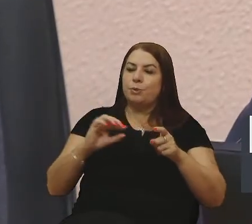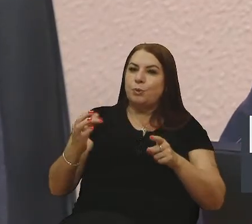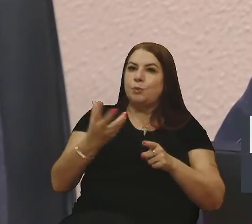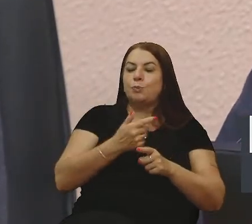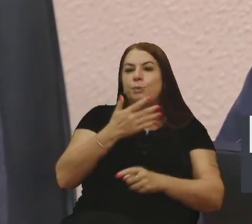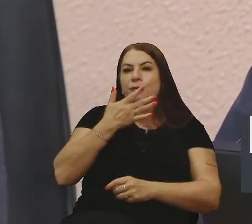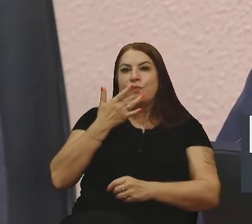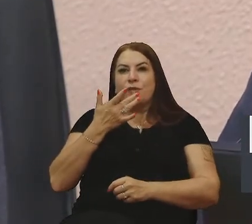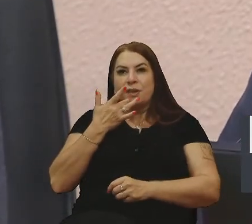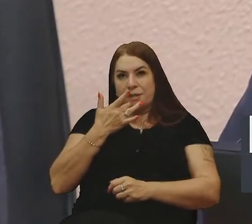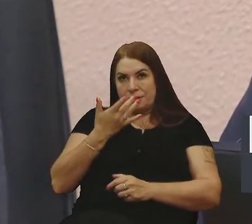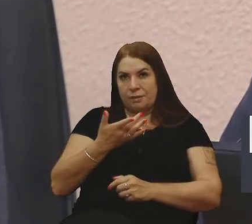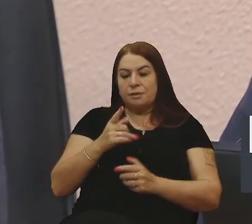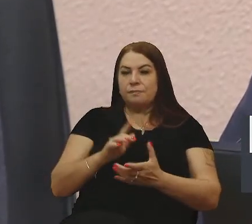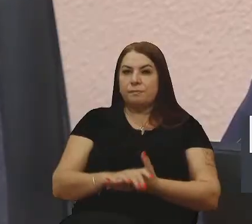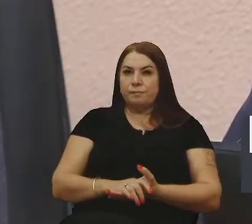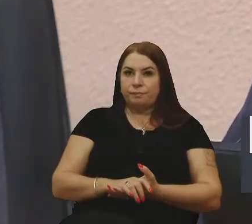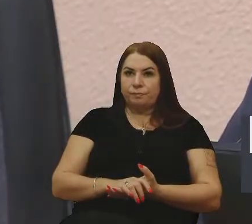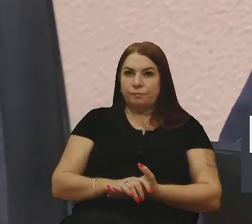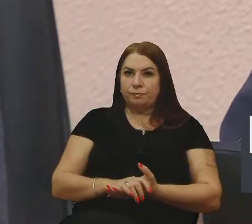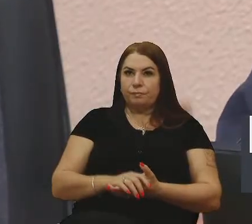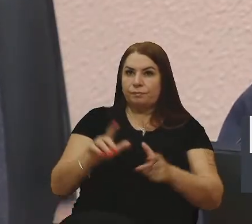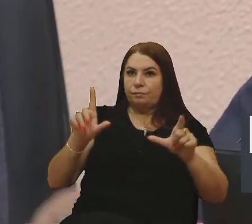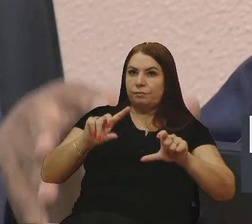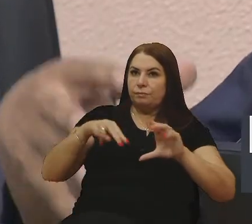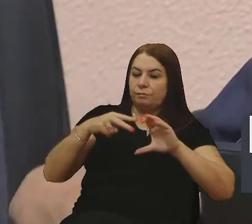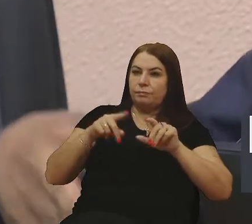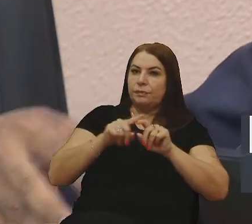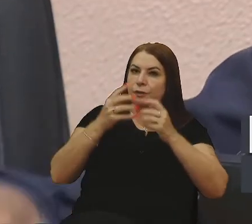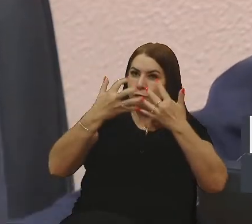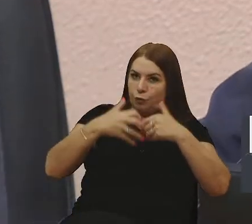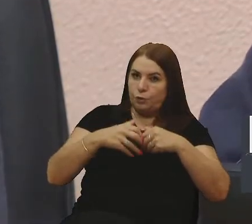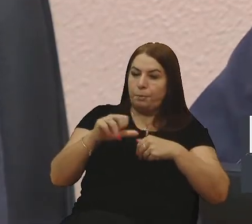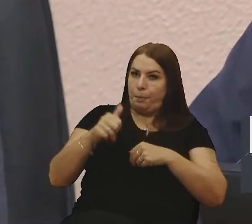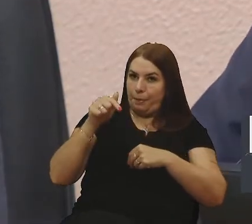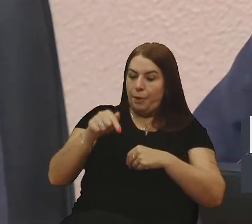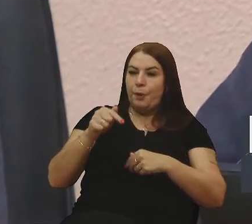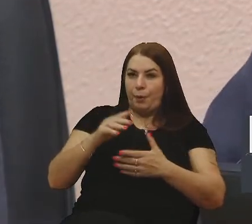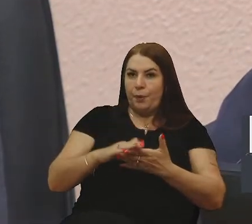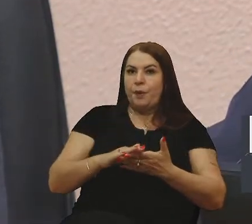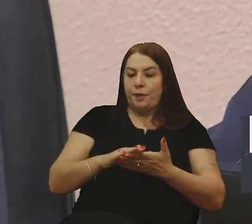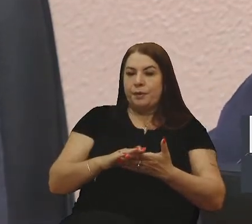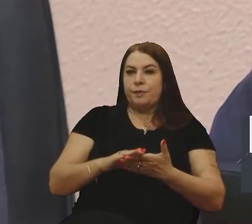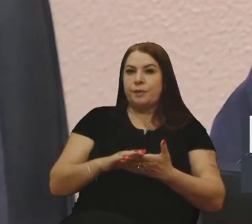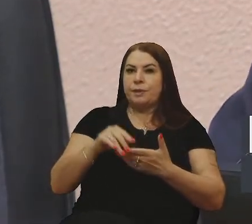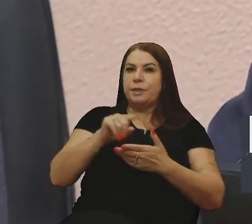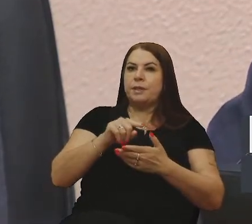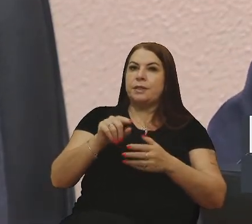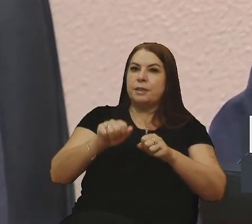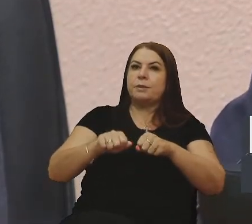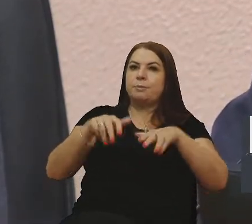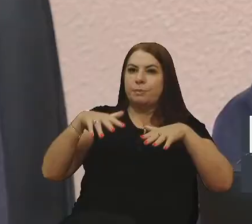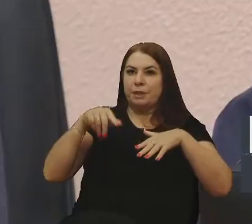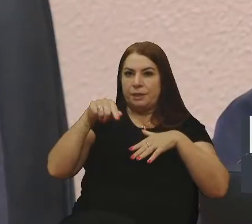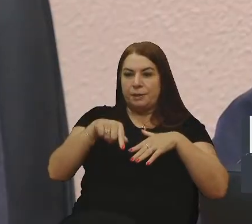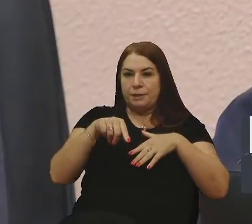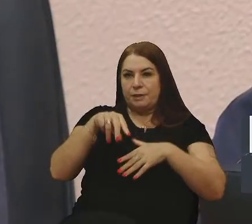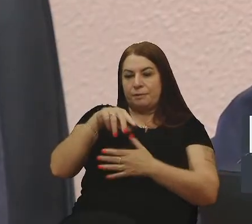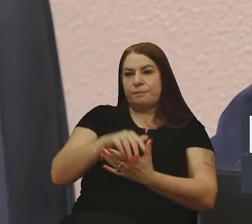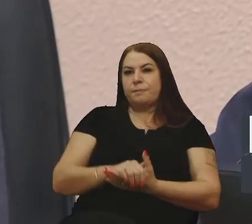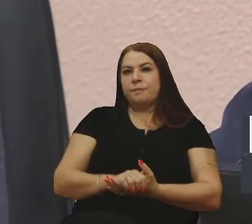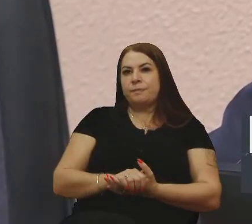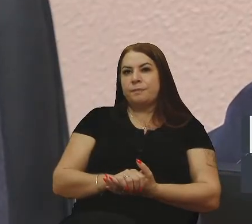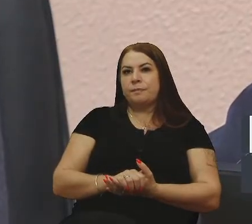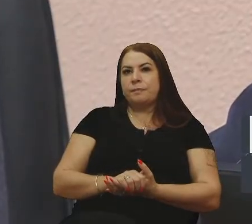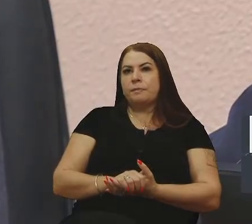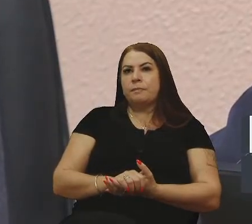mais fácil para que a TV Câmara também funcione melhor. E esse nosso plenário Nadir Rossetti,